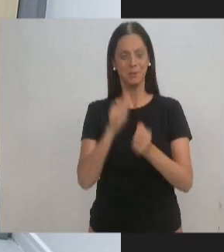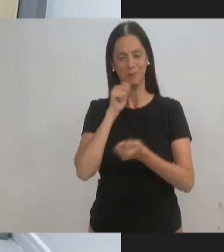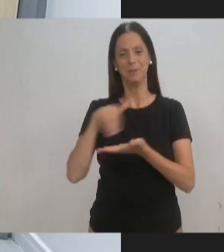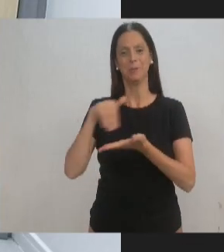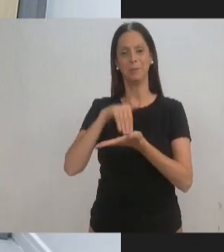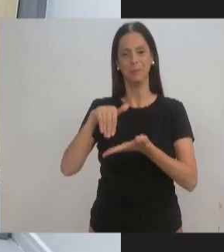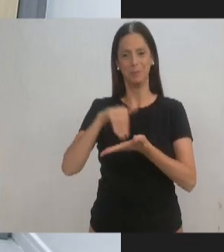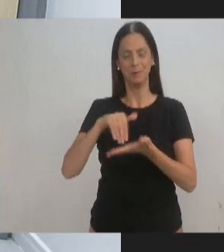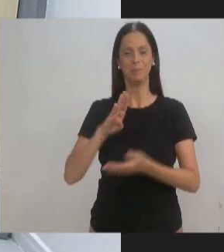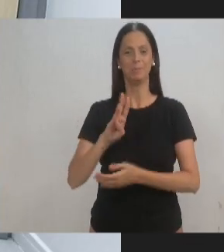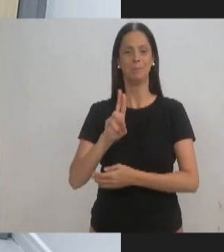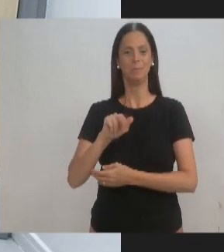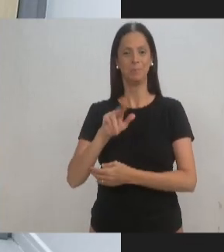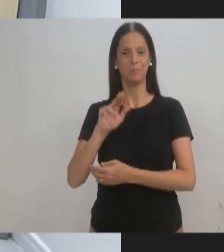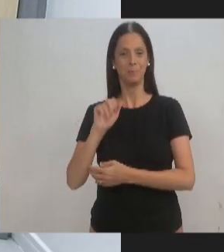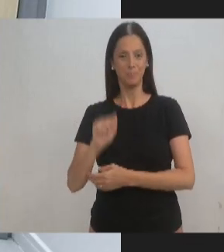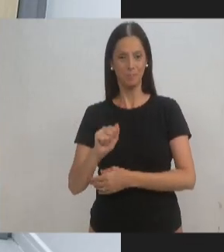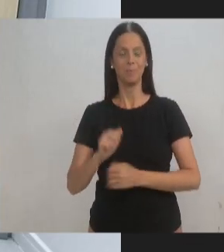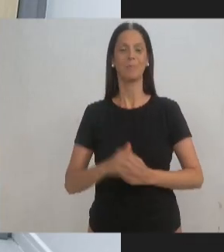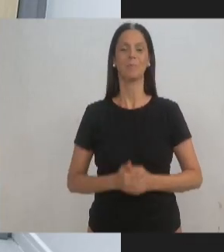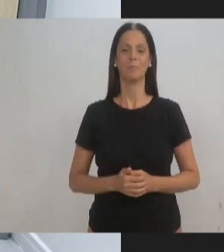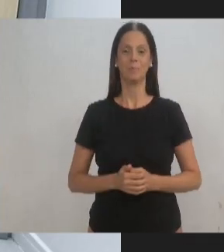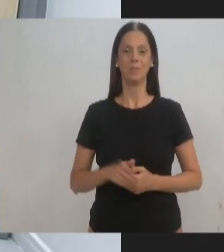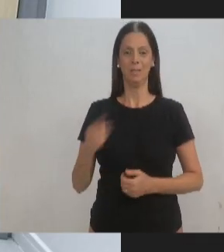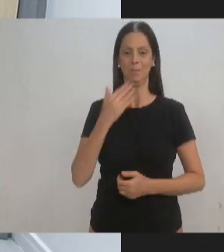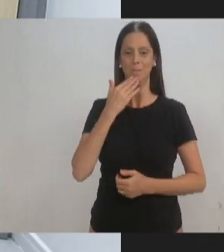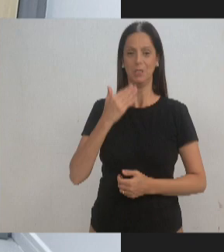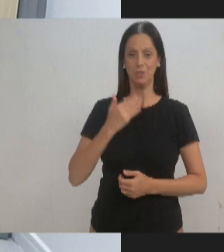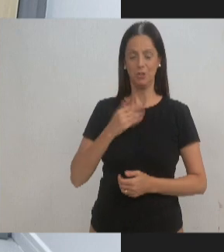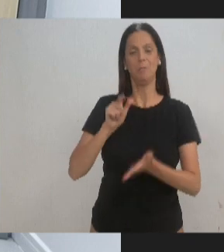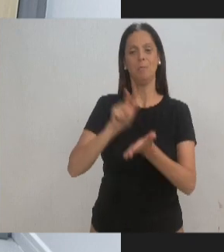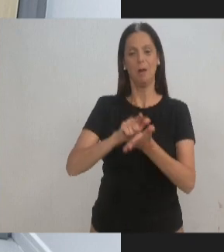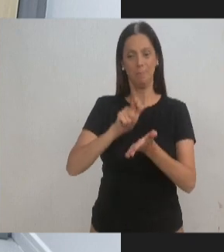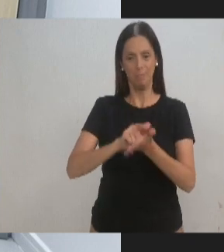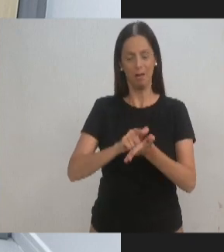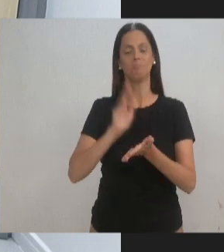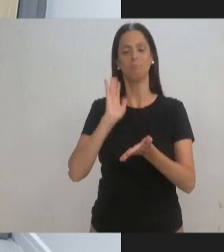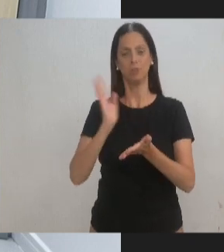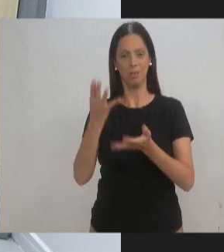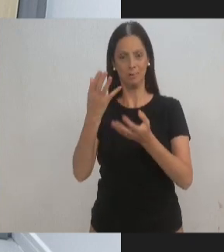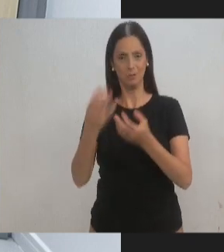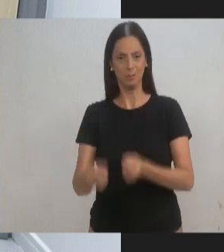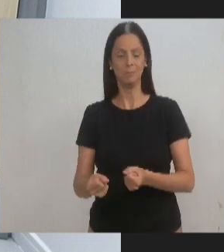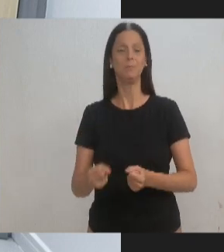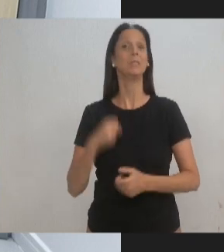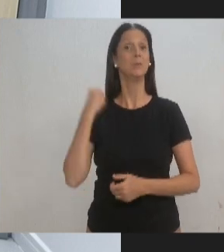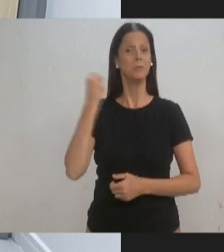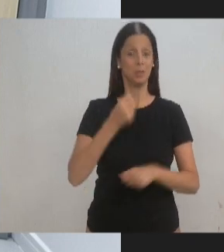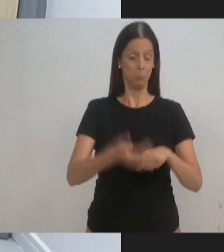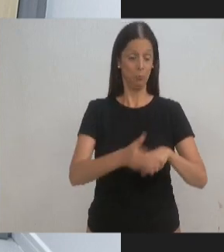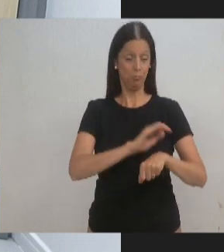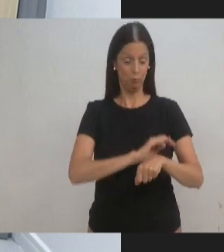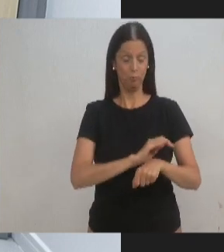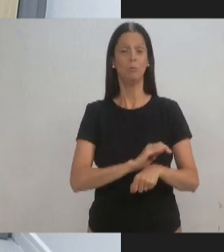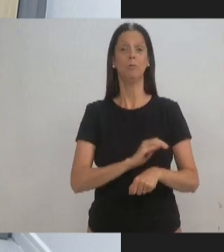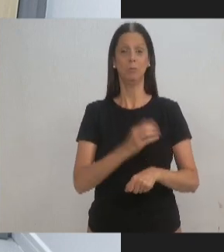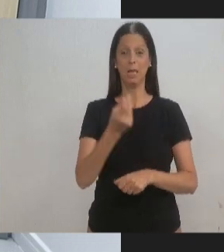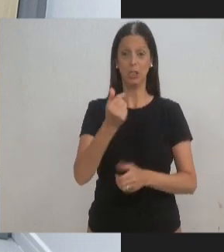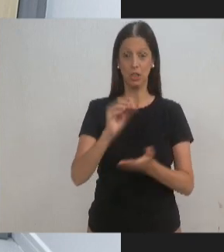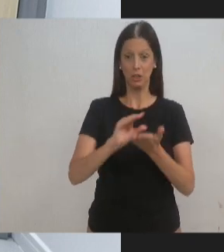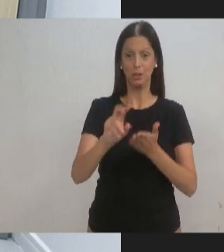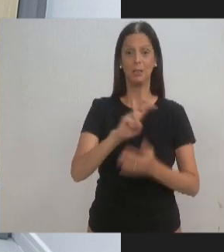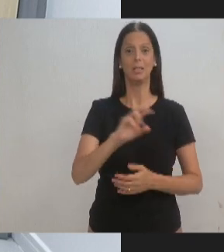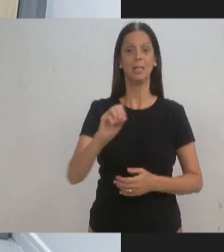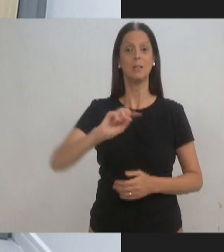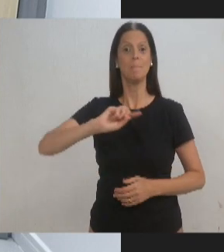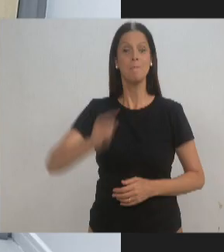querida Bruna, onde chancelei aí o pedido que foi atendido pelos nossos senadores, pediam a mim, de R$500 mil para início